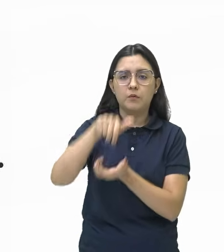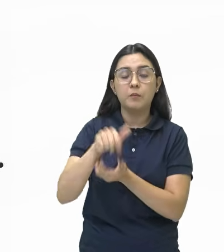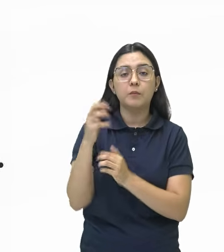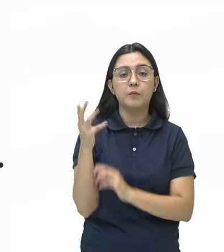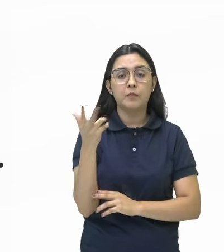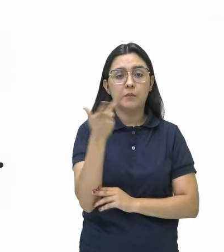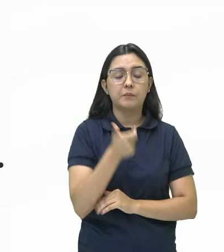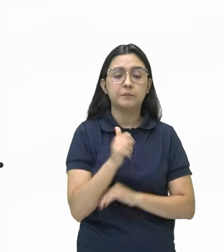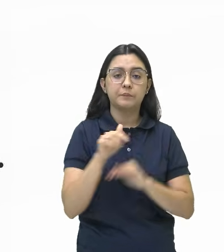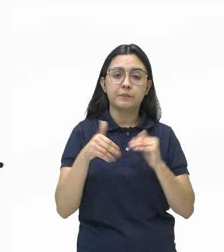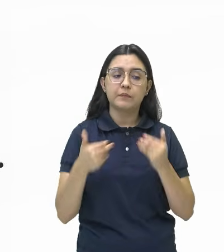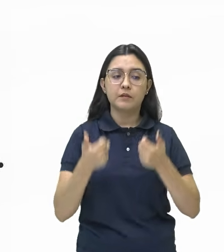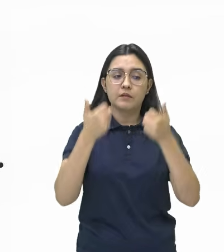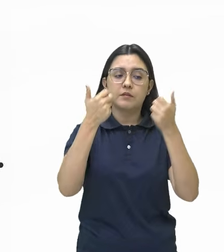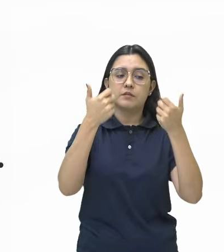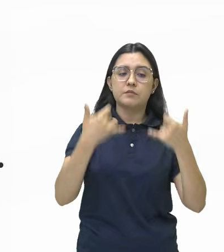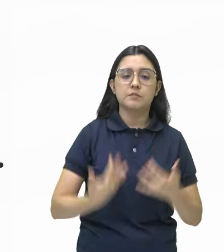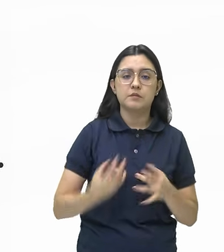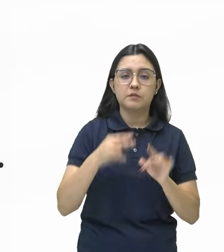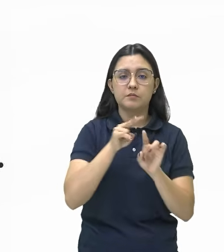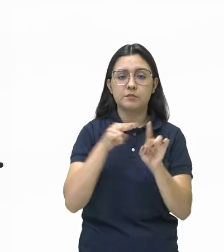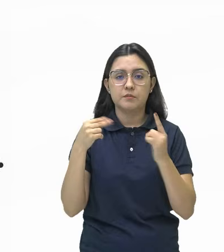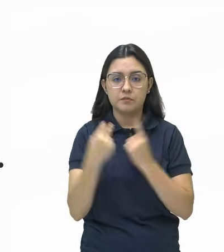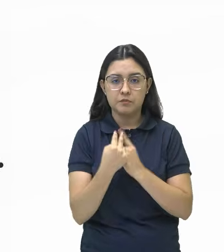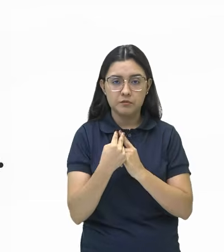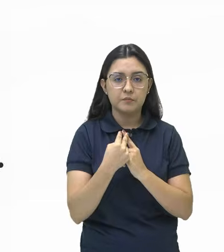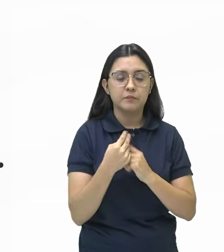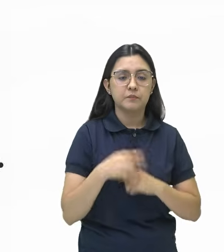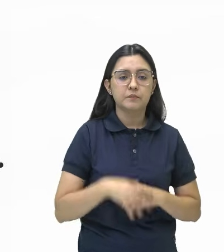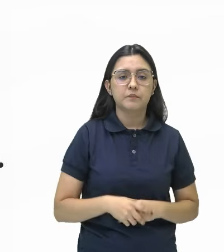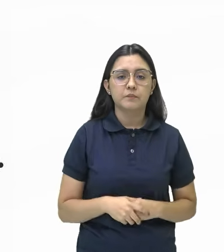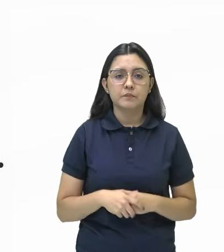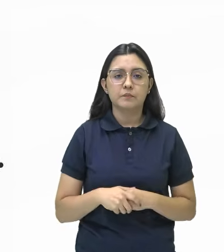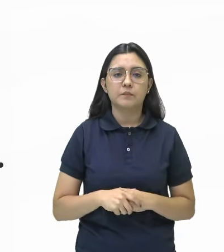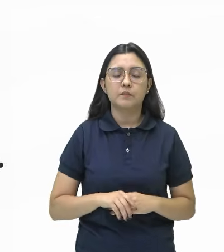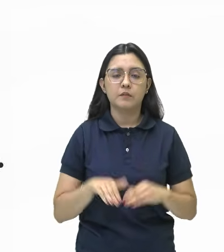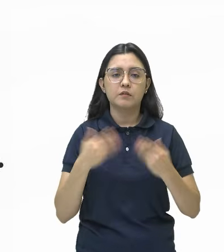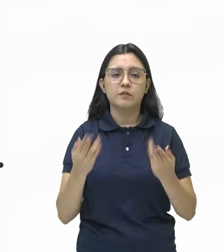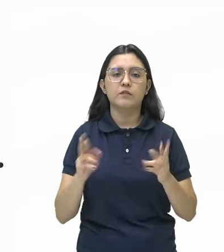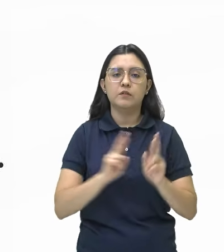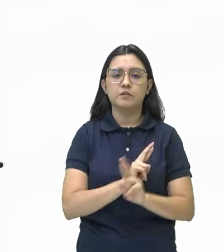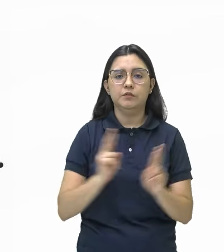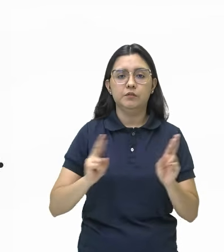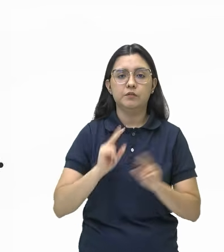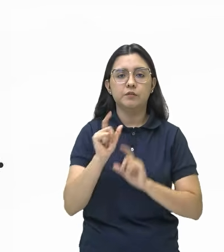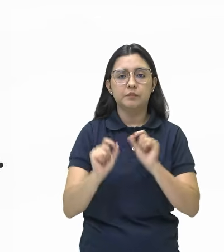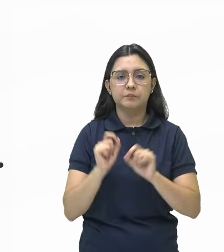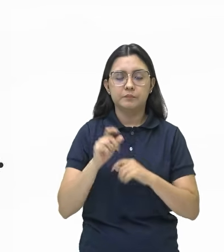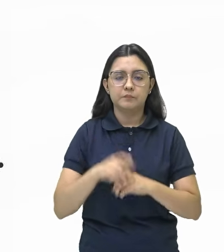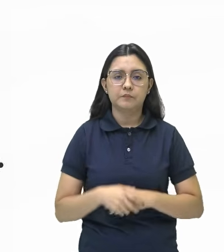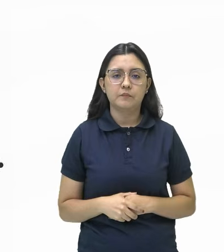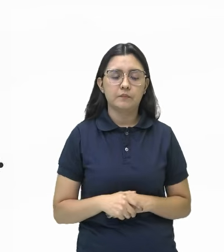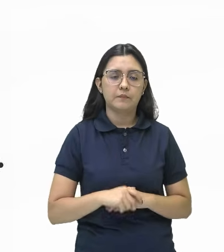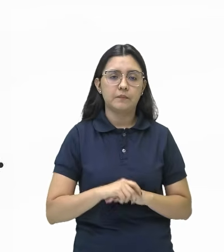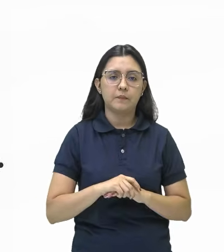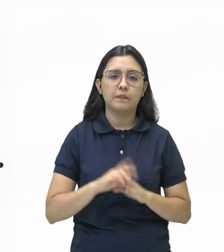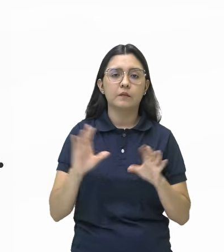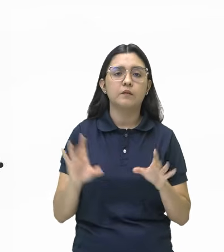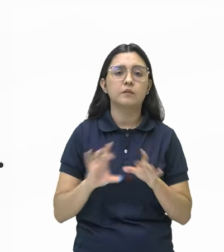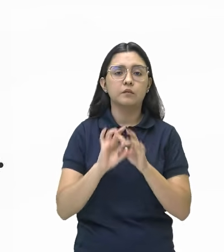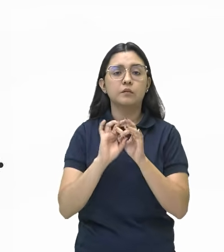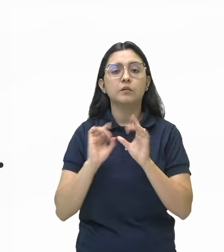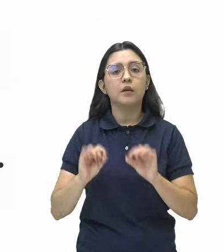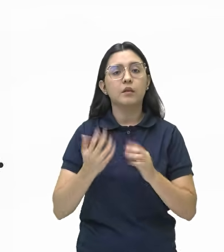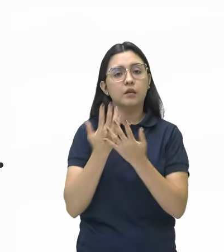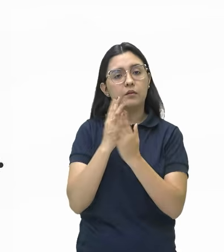E essa explicação, esse olhar, ele estava profundamente conectado com a